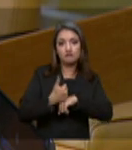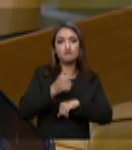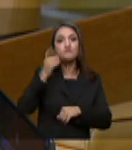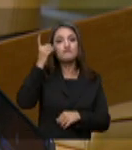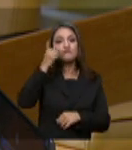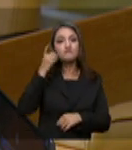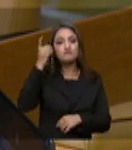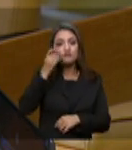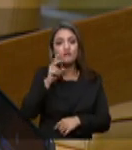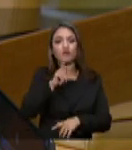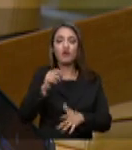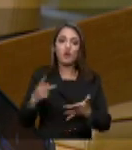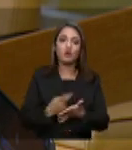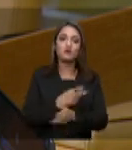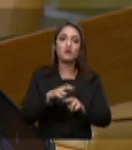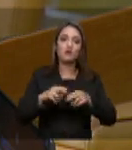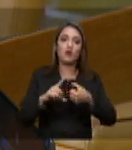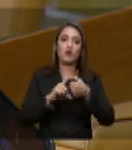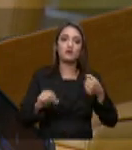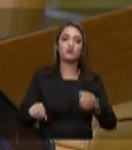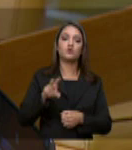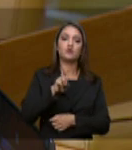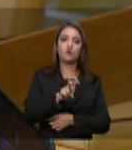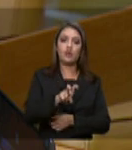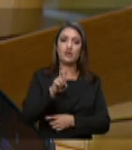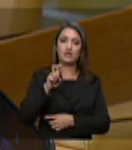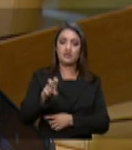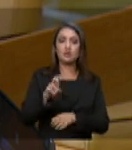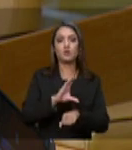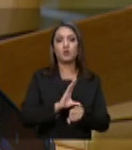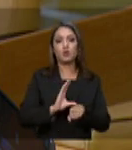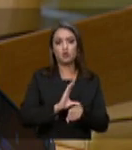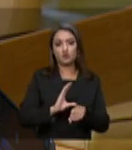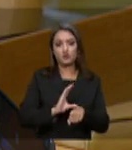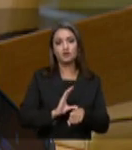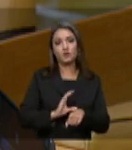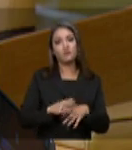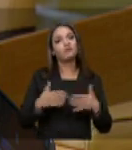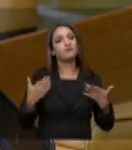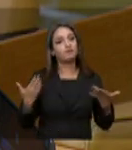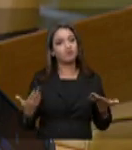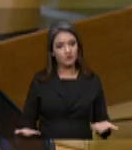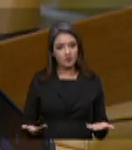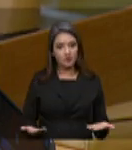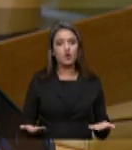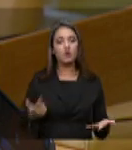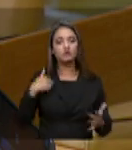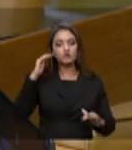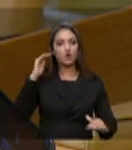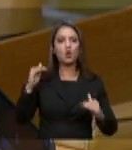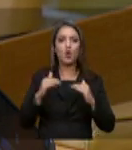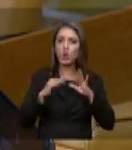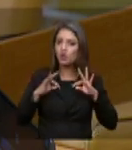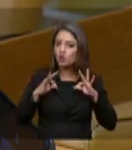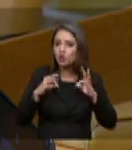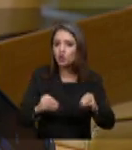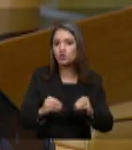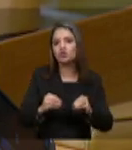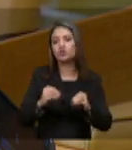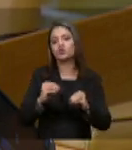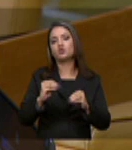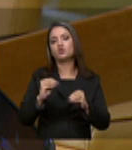estritamente nos termos do artigo 55 da Constituição Federal porquanto seu presidente acompanho na